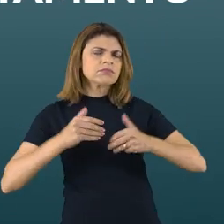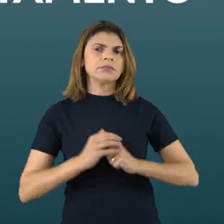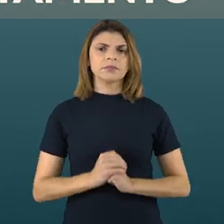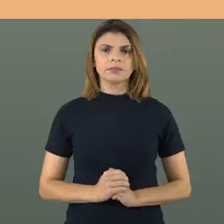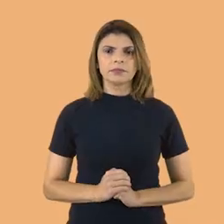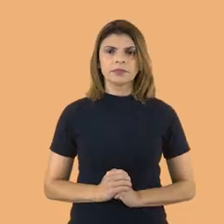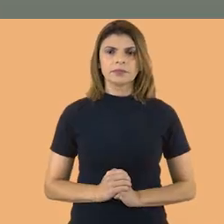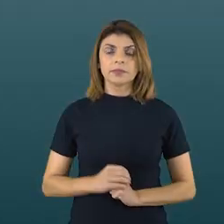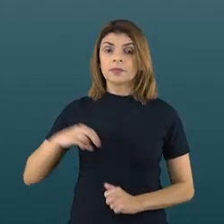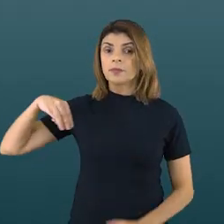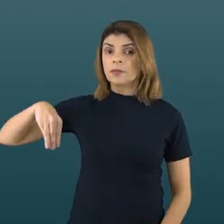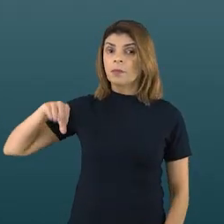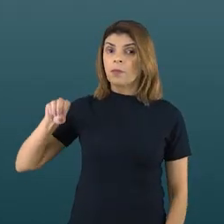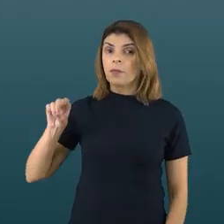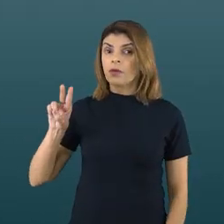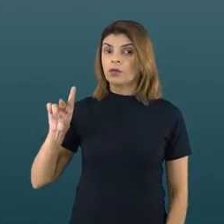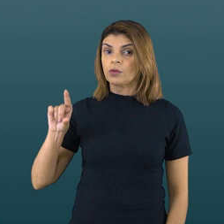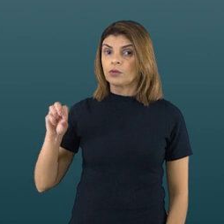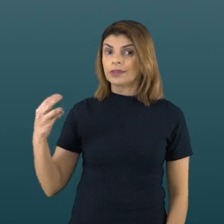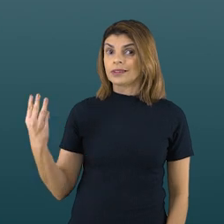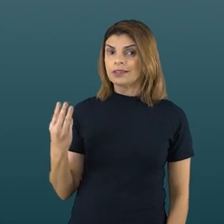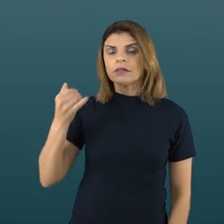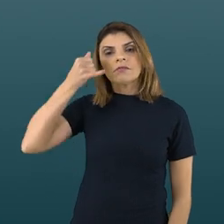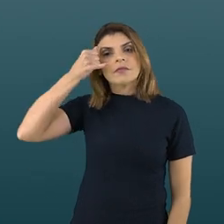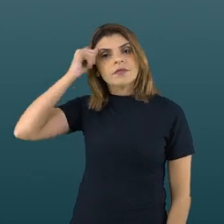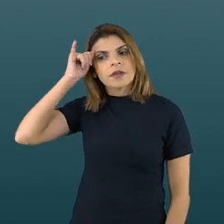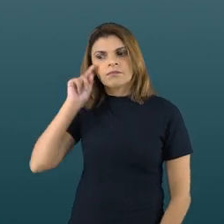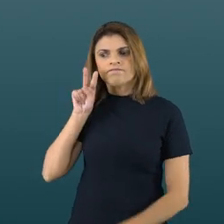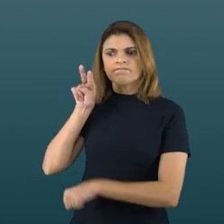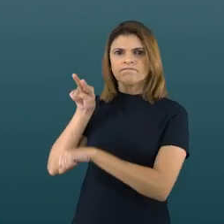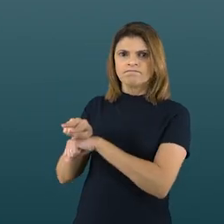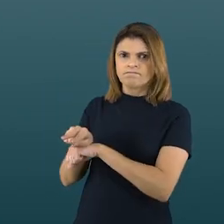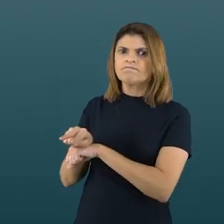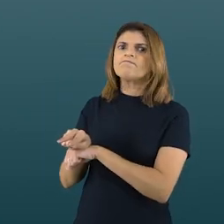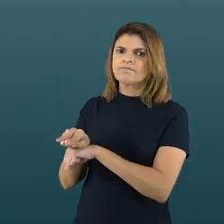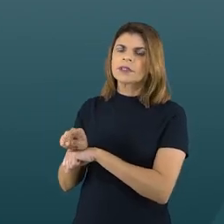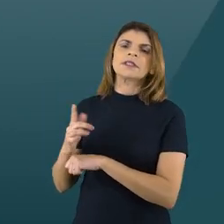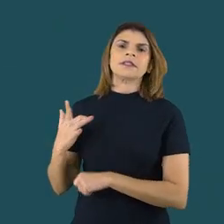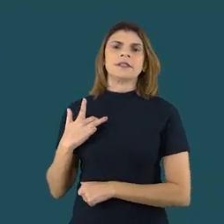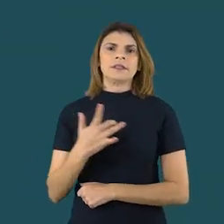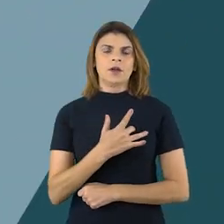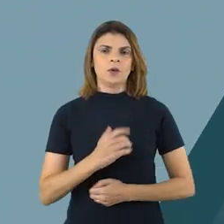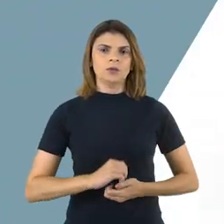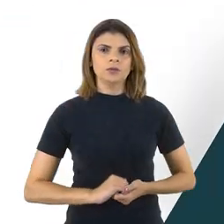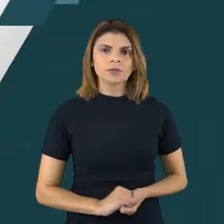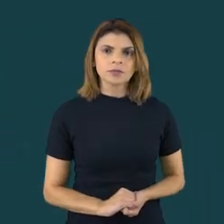tratamento. Módulo 3 – Prevenção e vigilância em saúde.